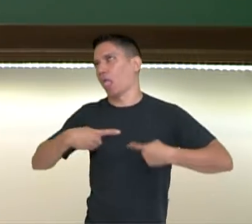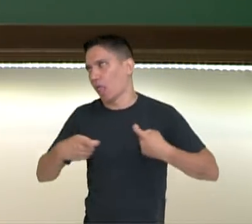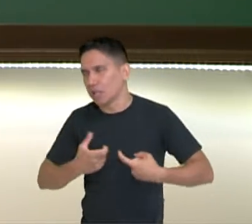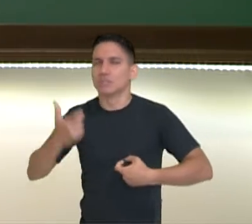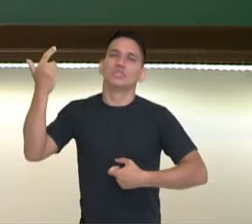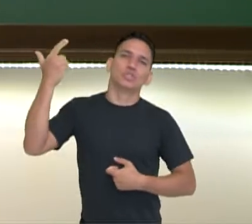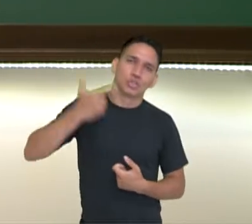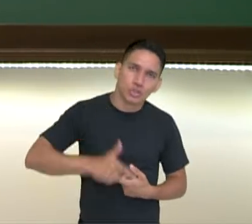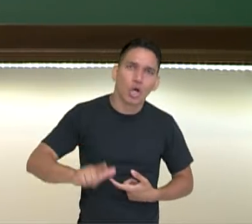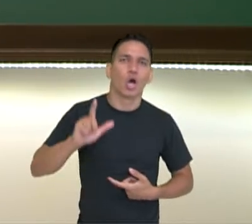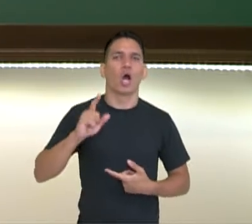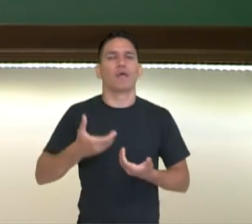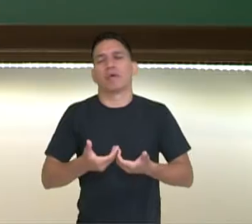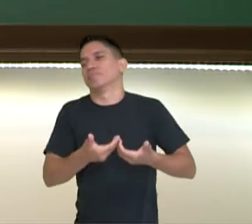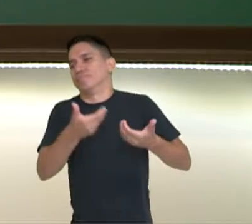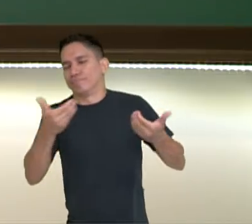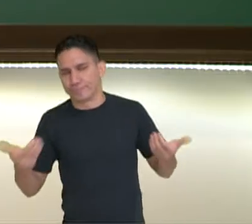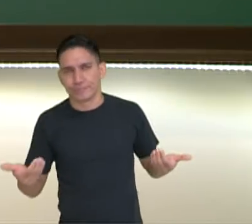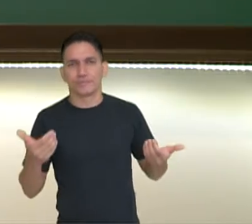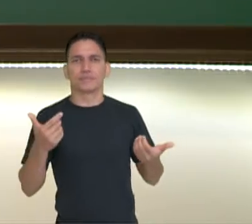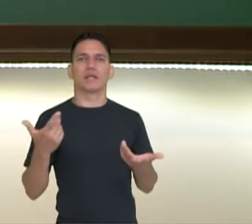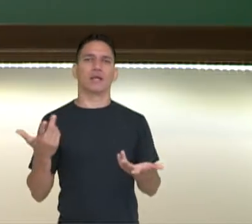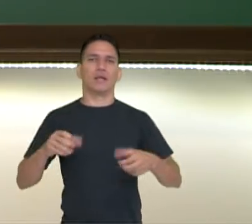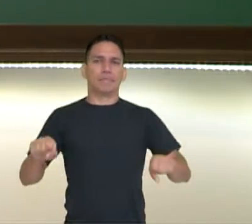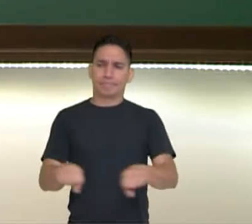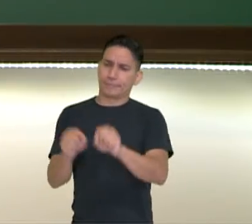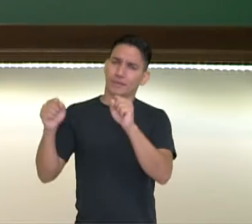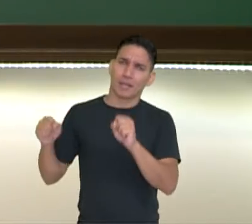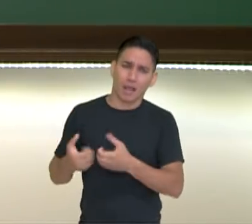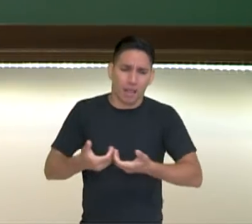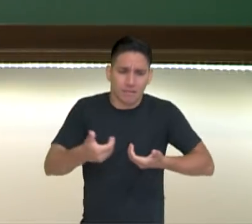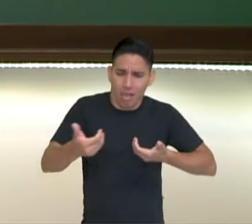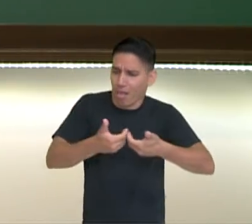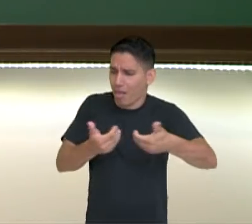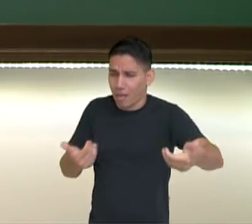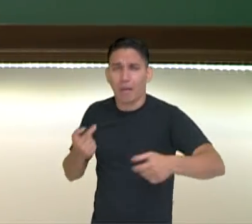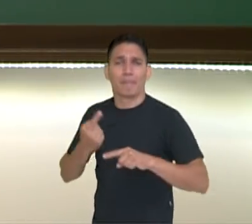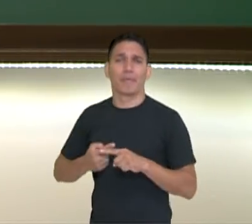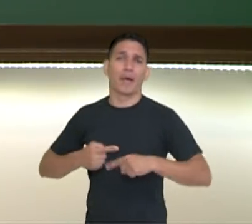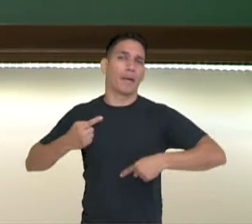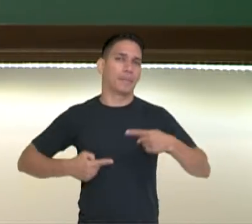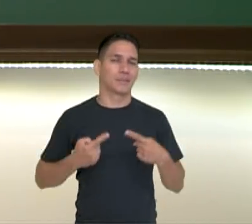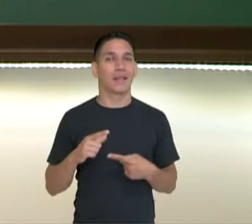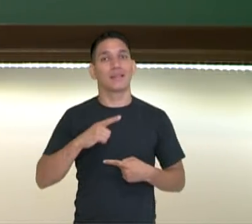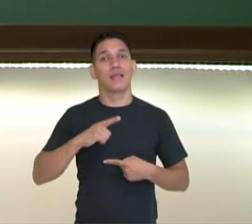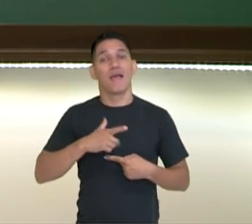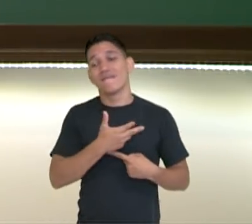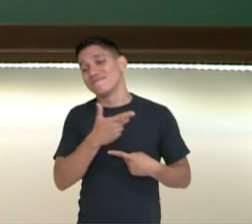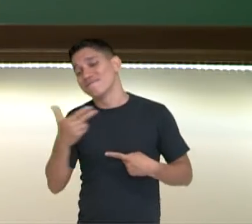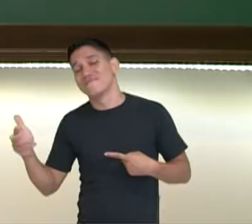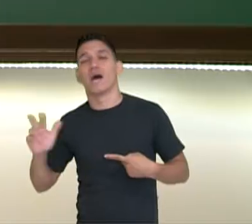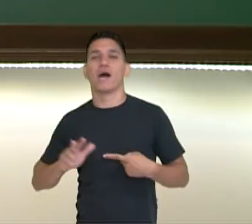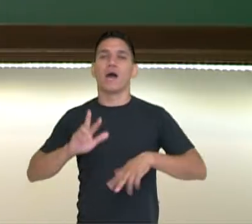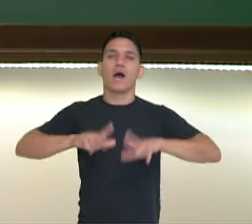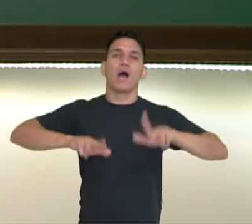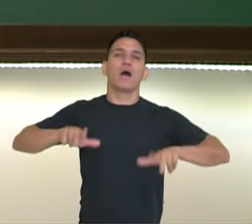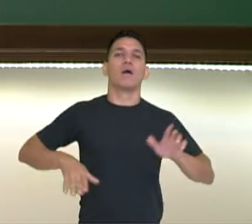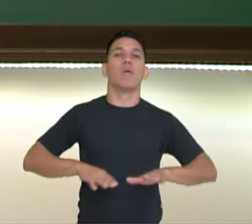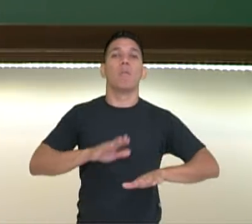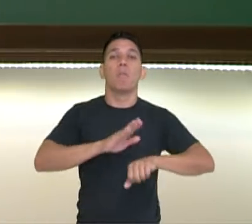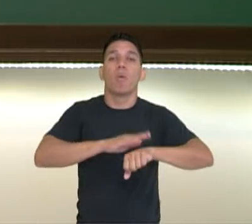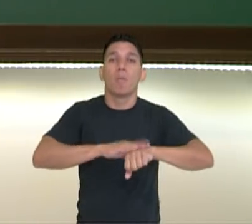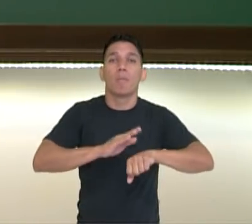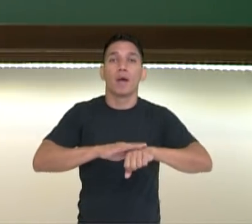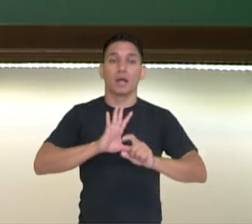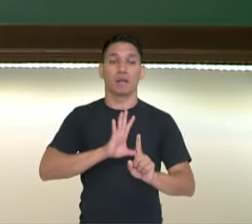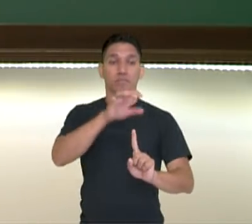novamente se separava tudo, se fragmentava a política. Então você vai ter vários momentos com impérios diferentes,